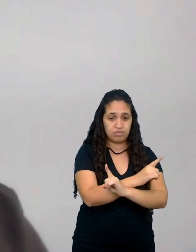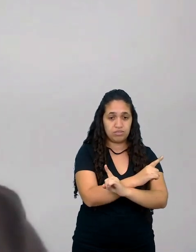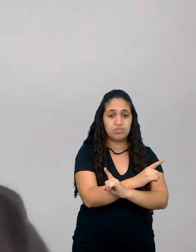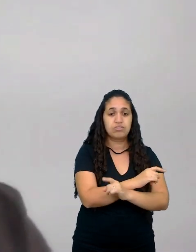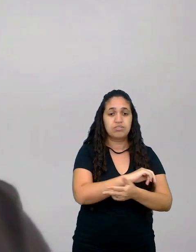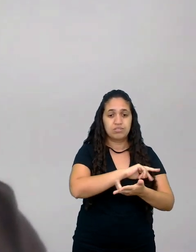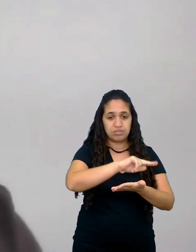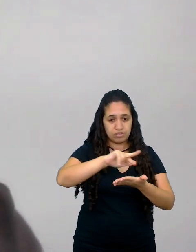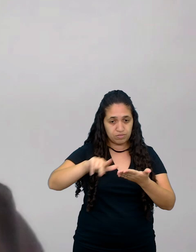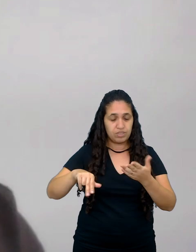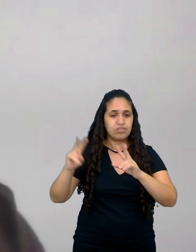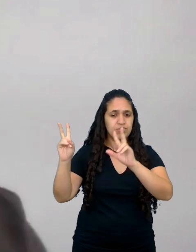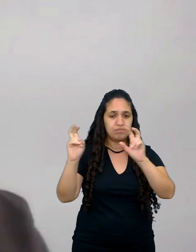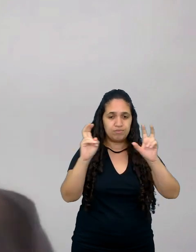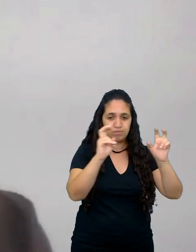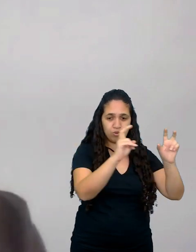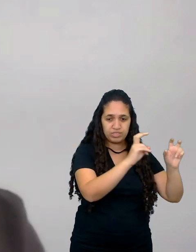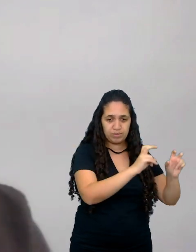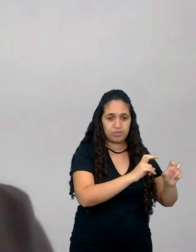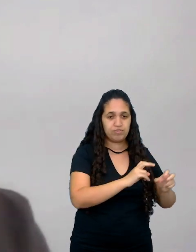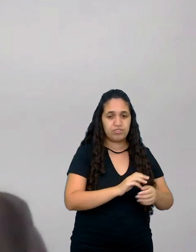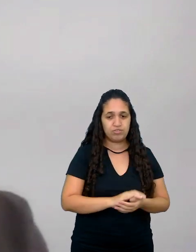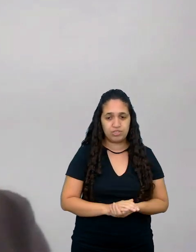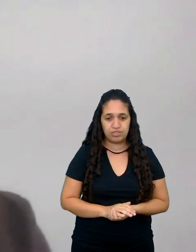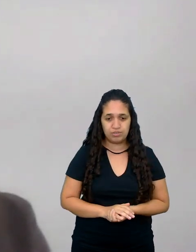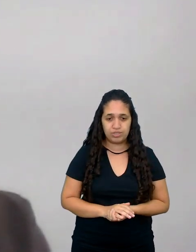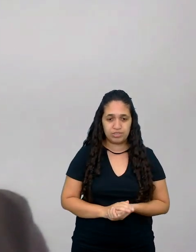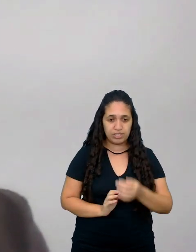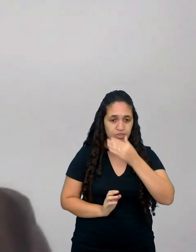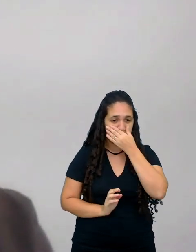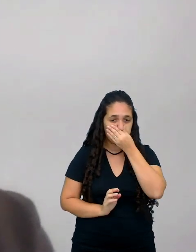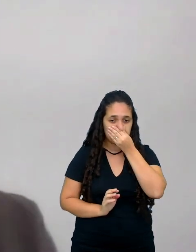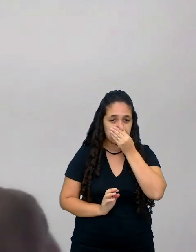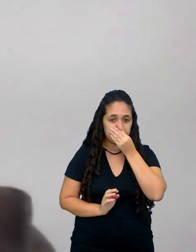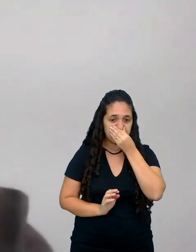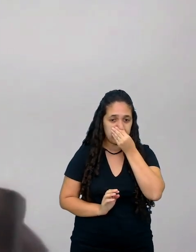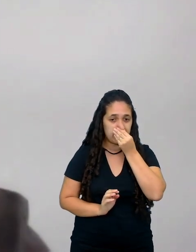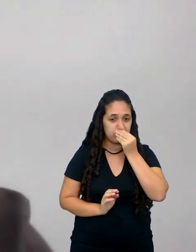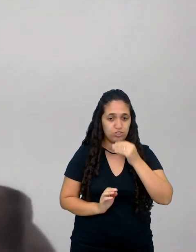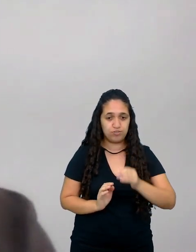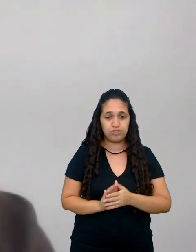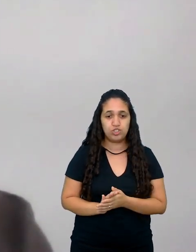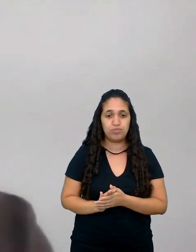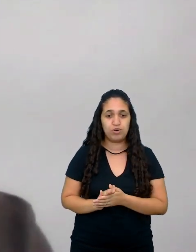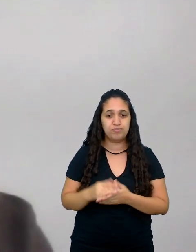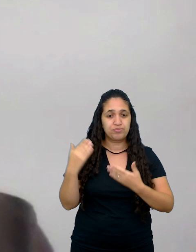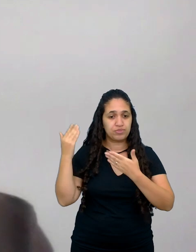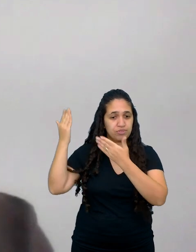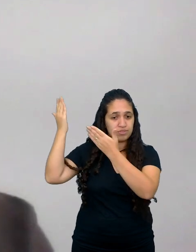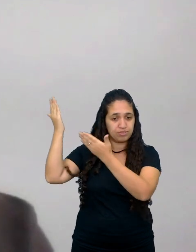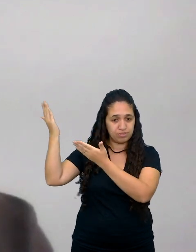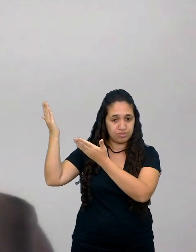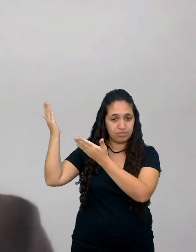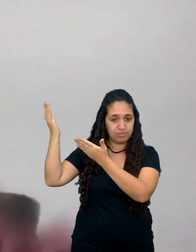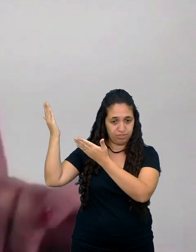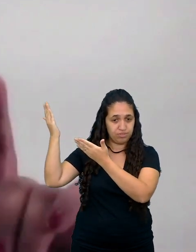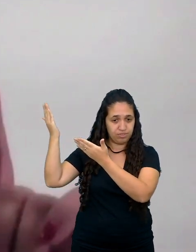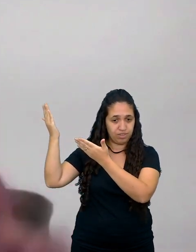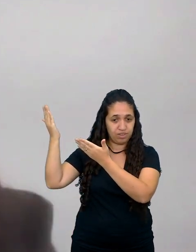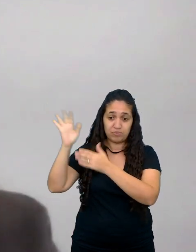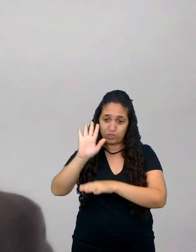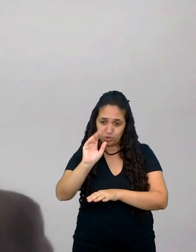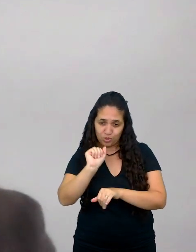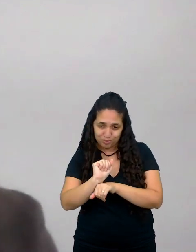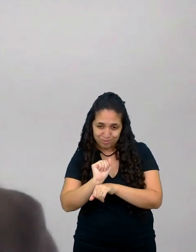para a gente conversar hoje, hein, gente? Vamos lá? Vamos embarcar nessa? Eu vou colocar aqui a apresentação, vocês aguardem só